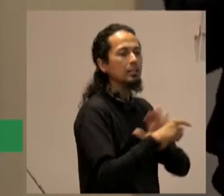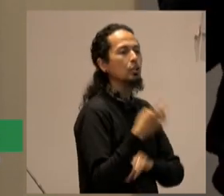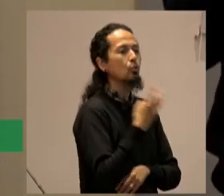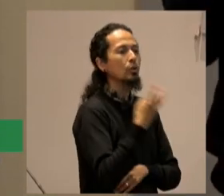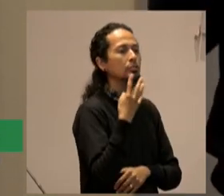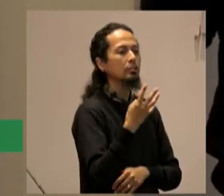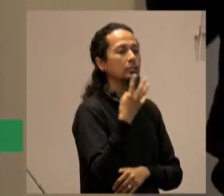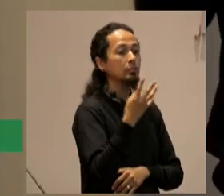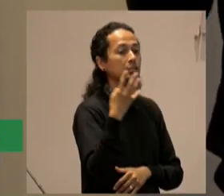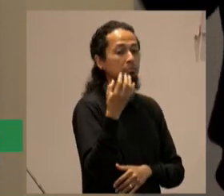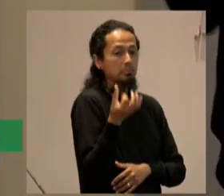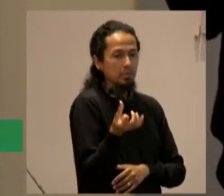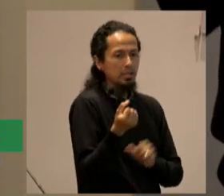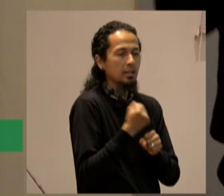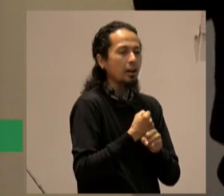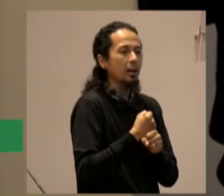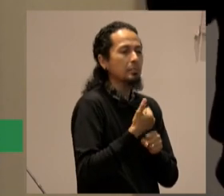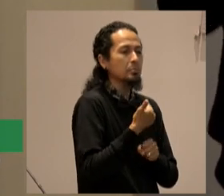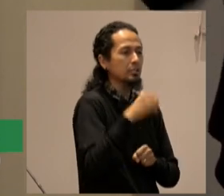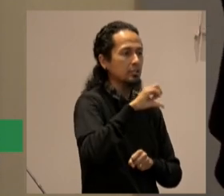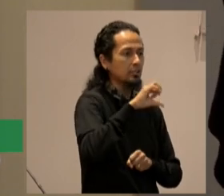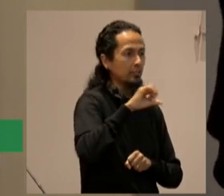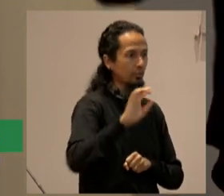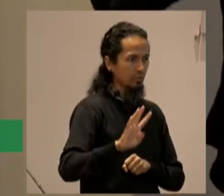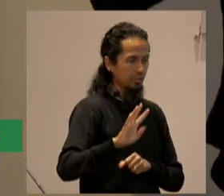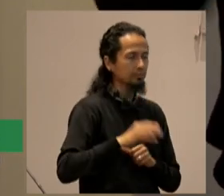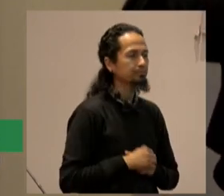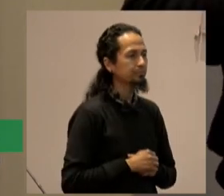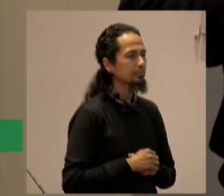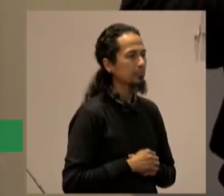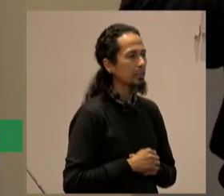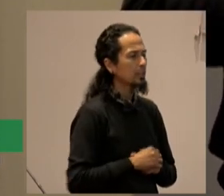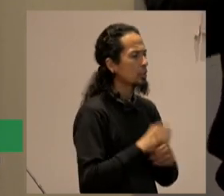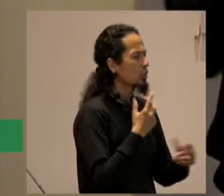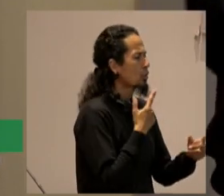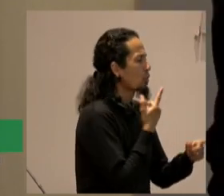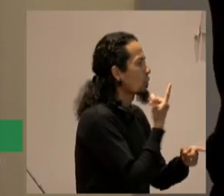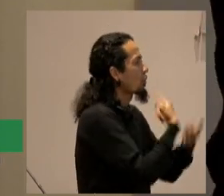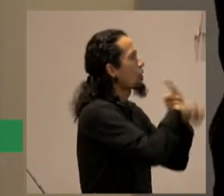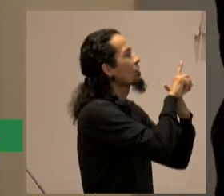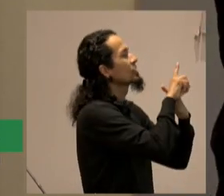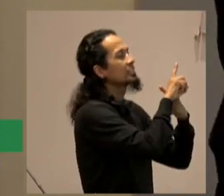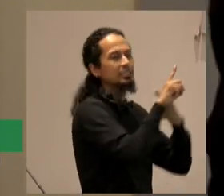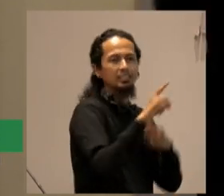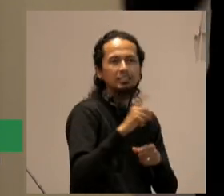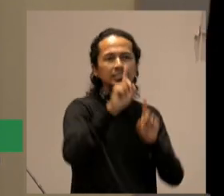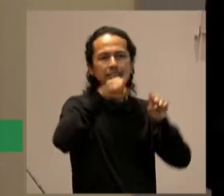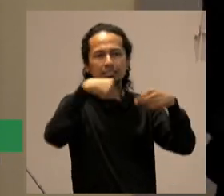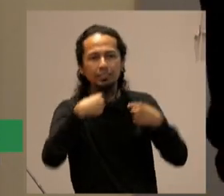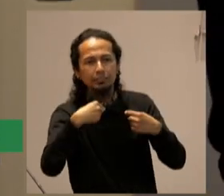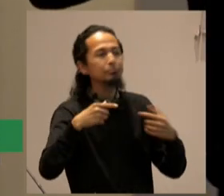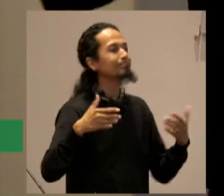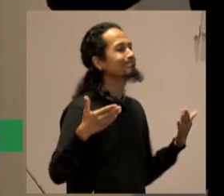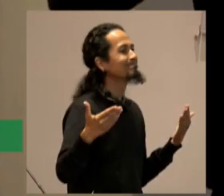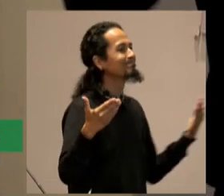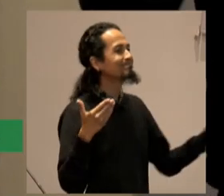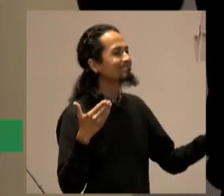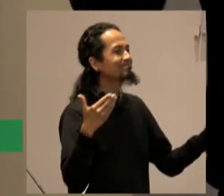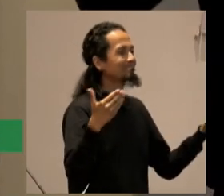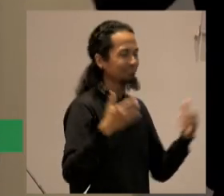4446 de 1994, entre conquistas e desafios. Esse evento, em